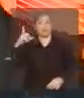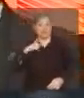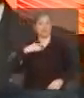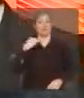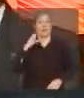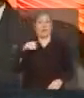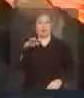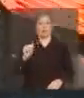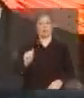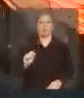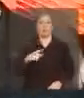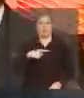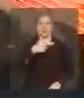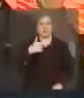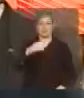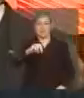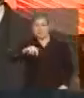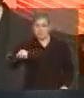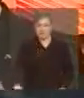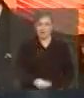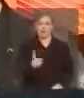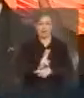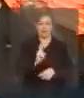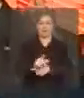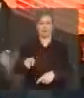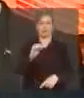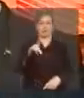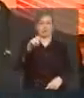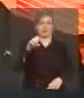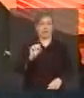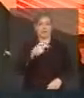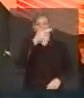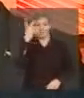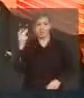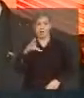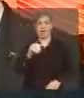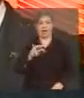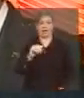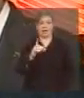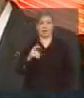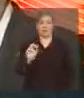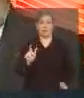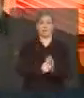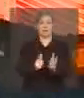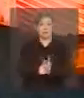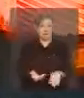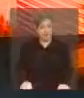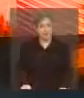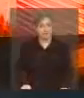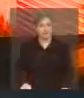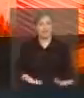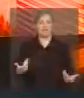tem 220 milhões de empréstimos do BNDES para os companheiros que catam papel. Eu lembro,